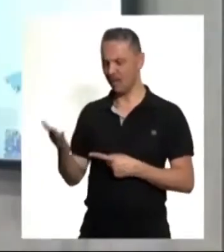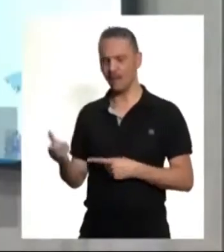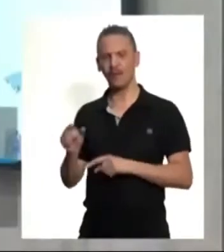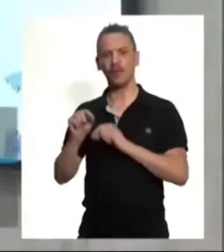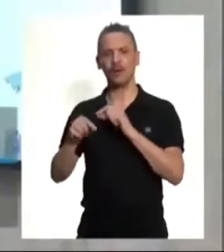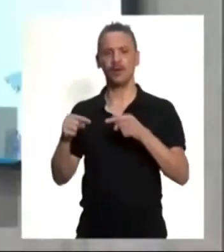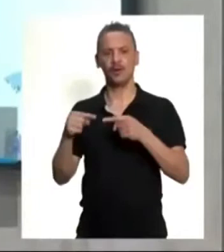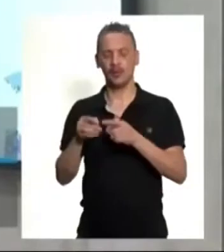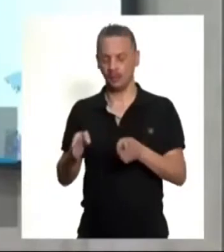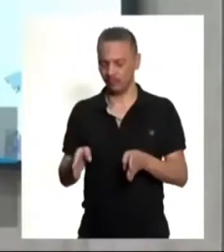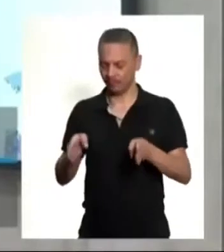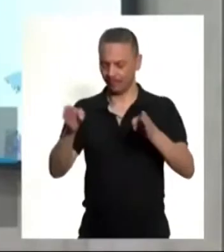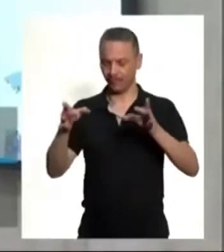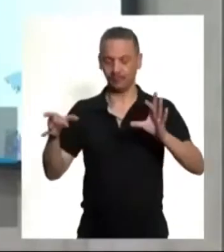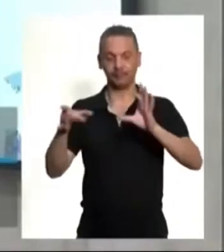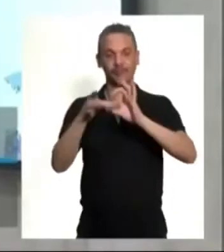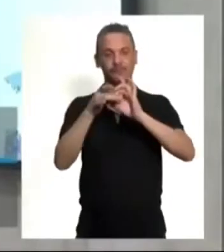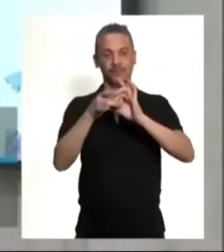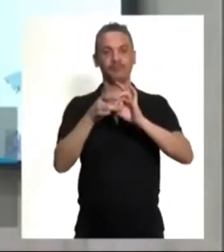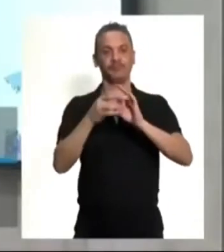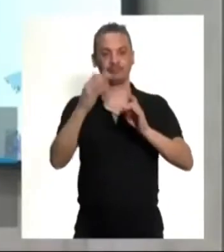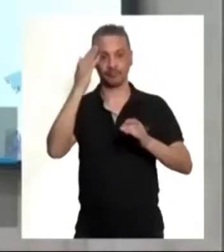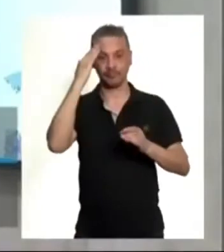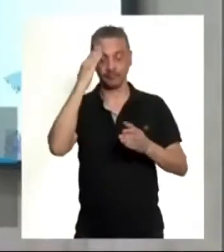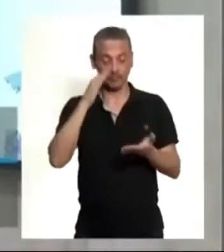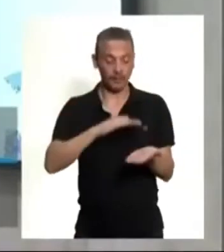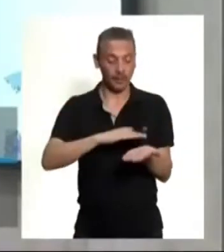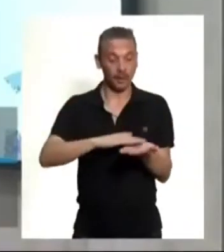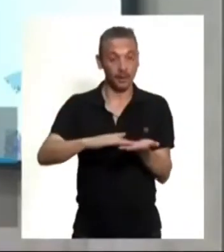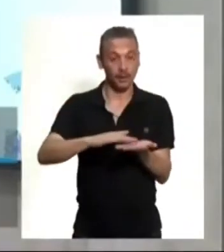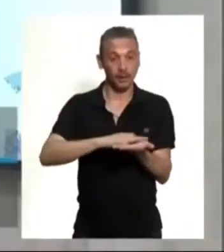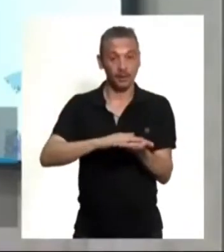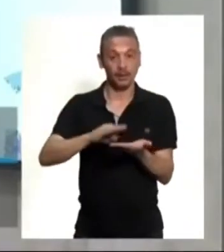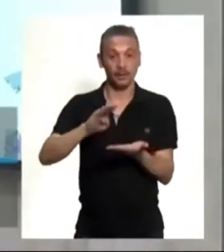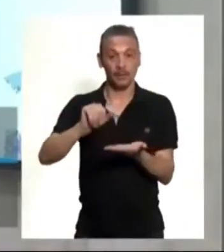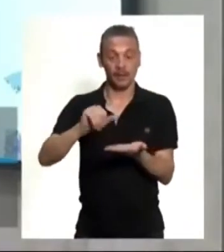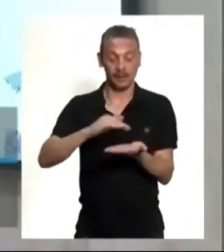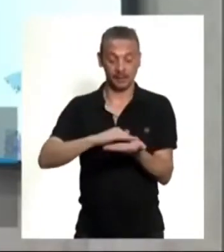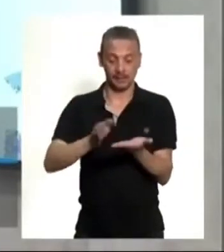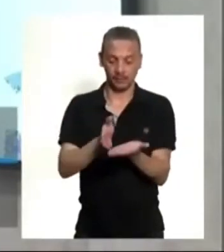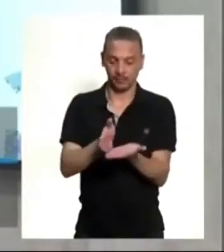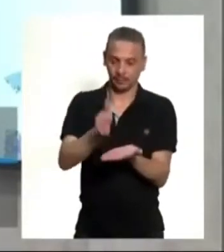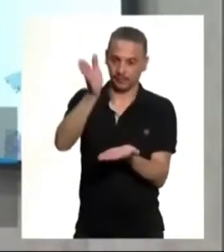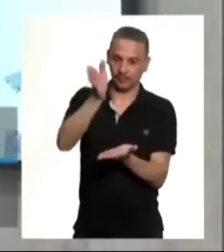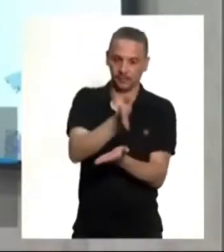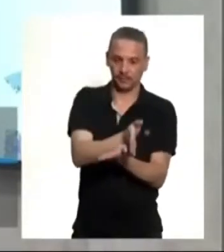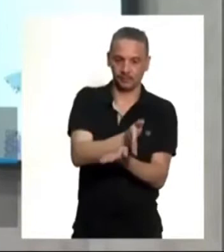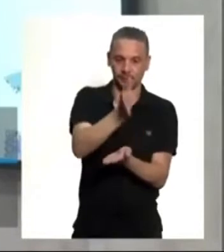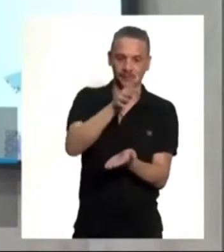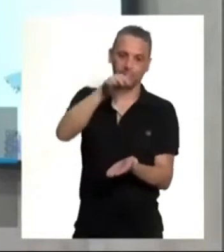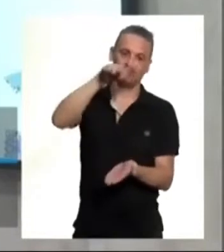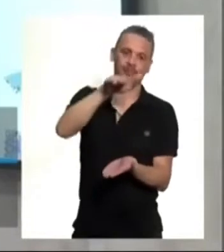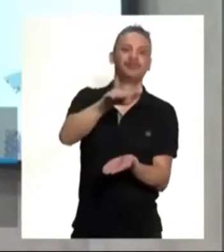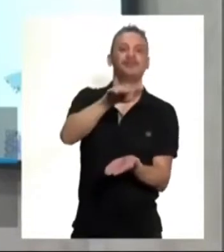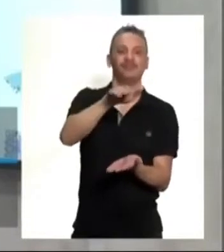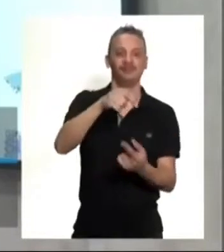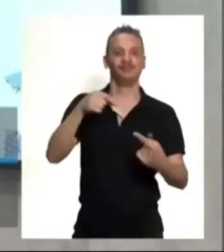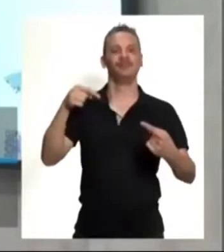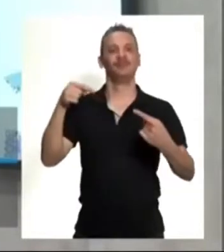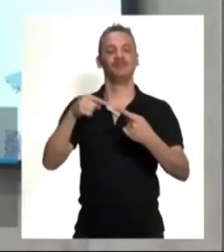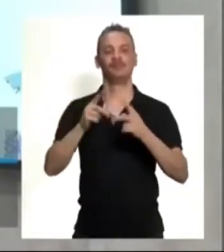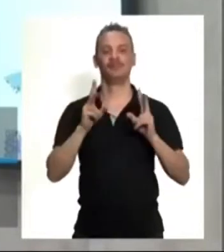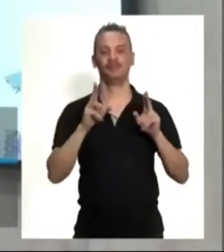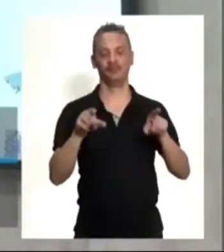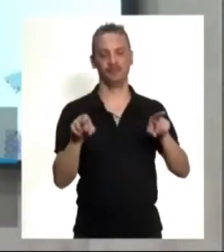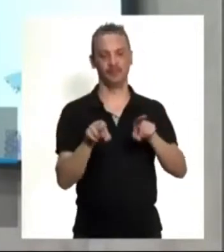que interligam a base e a tampa, as faces que ficam no entorno do sólido e as duas bases que devem ser